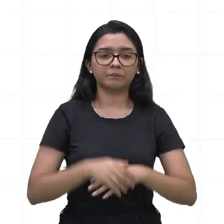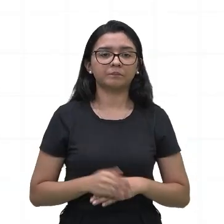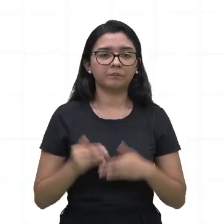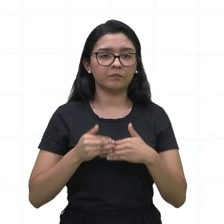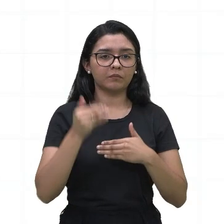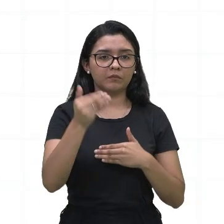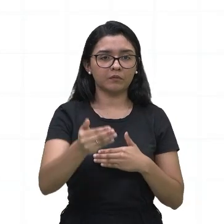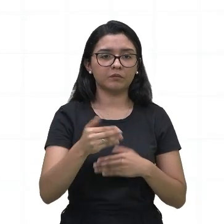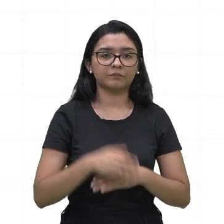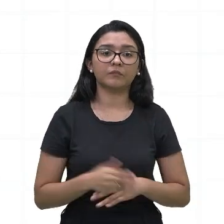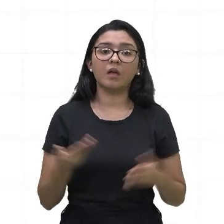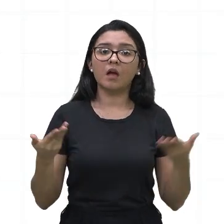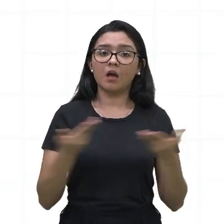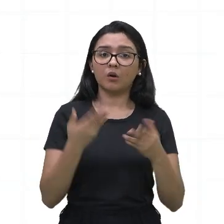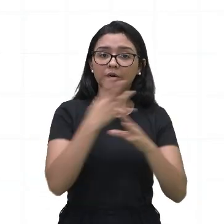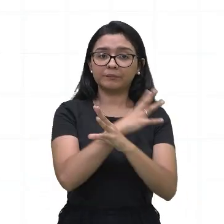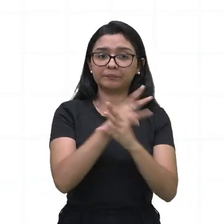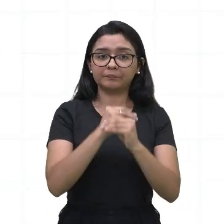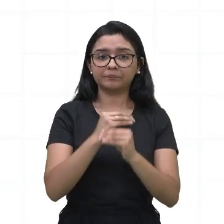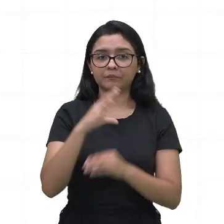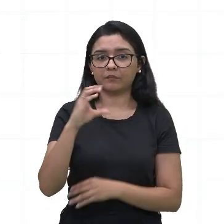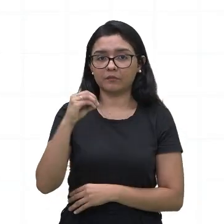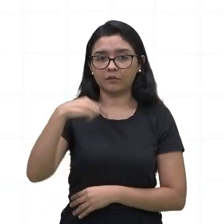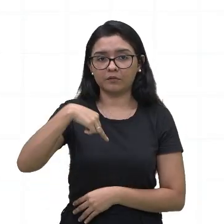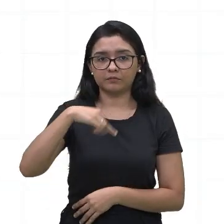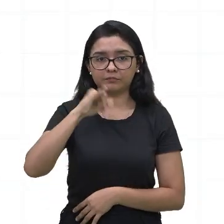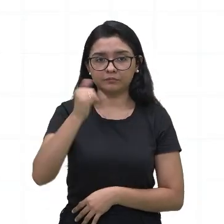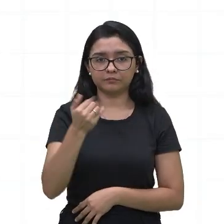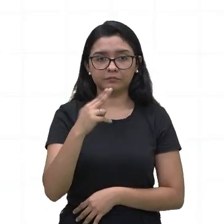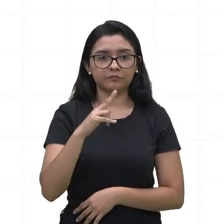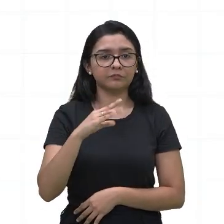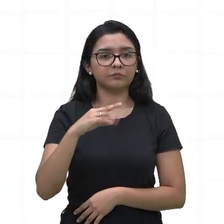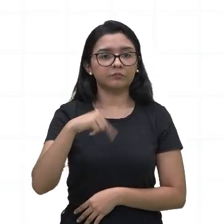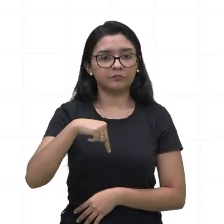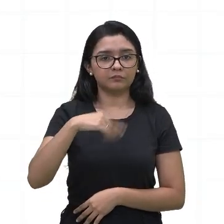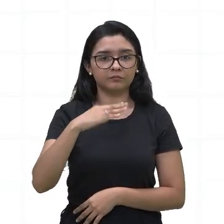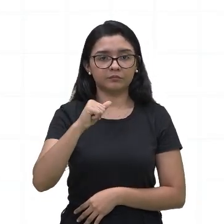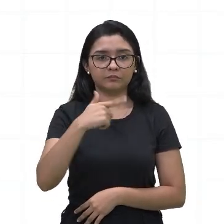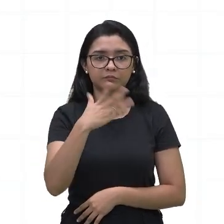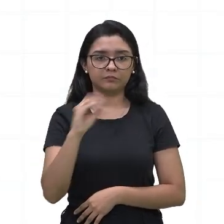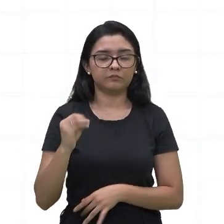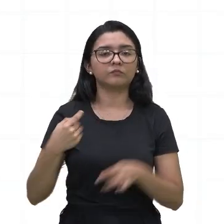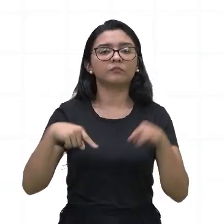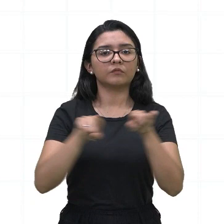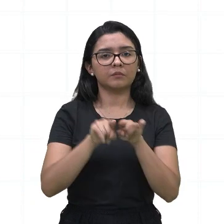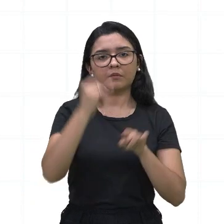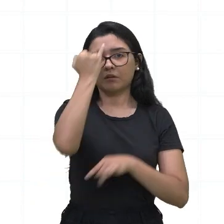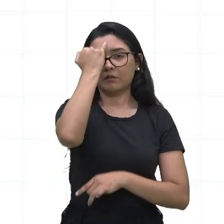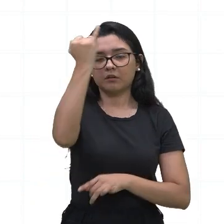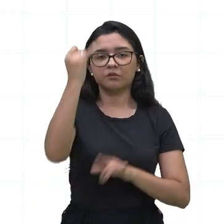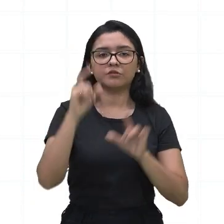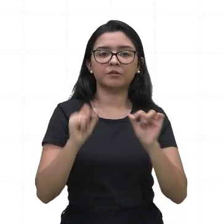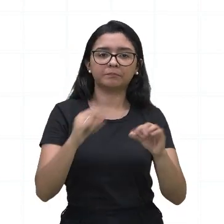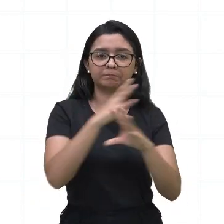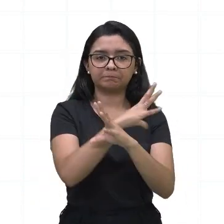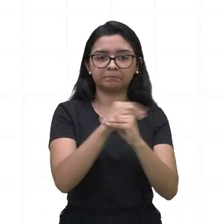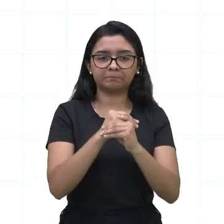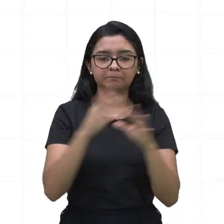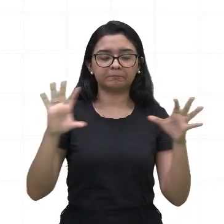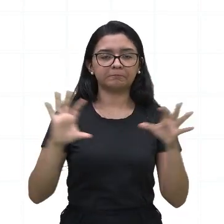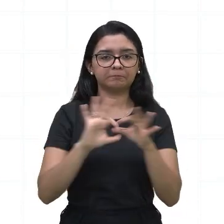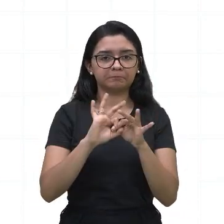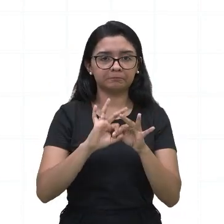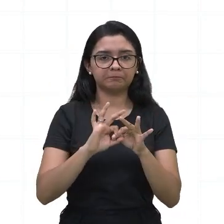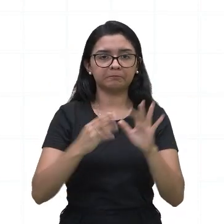prosseguindo? Vamos falar sobre conjunção, que é um dos elementos também que vão trazer essa ideia aí de